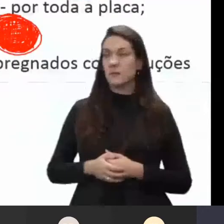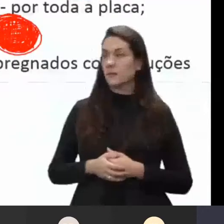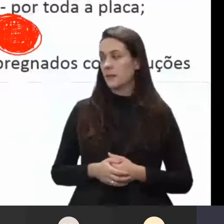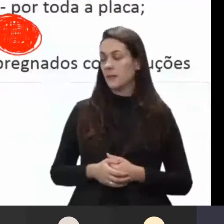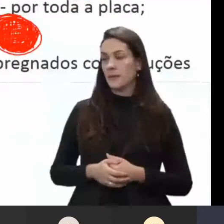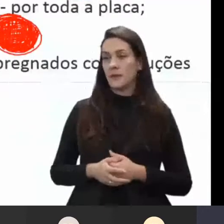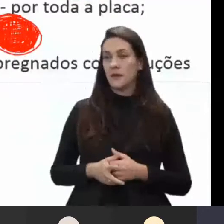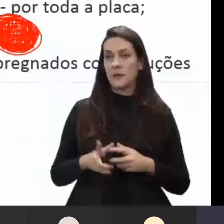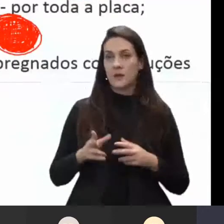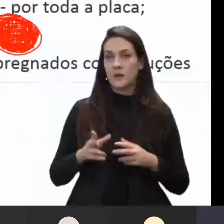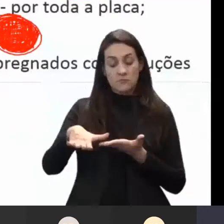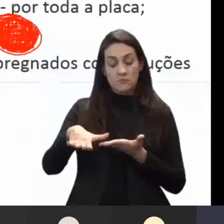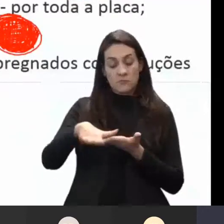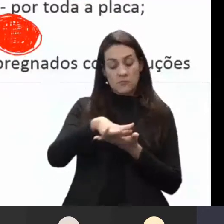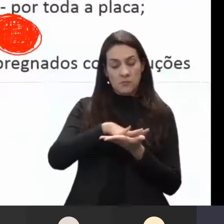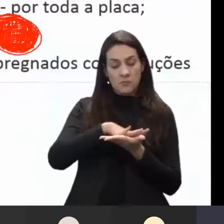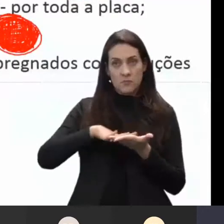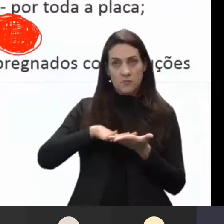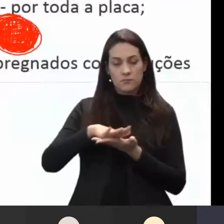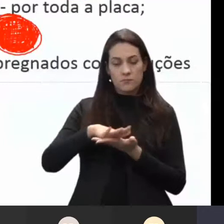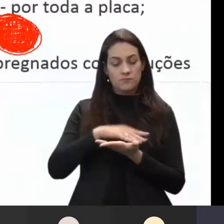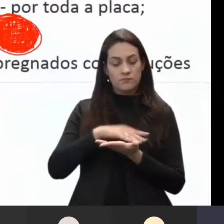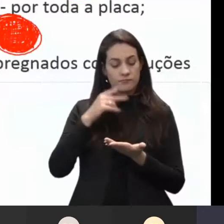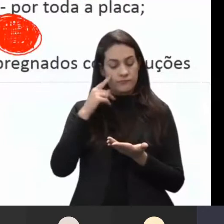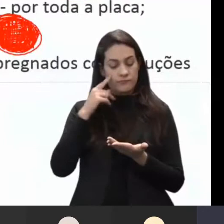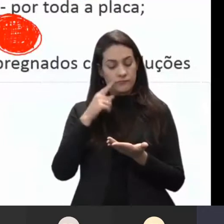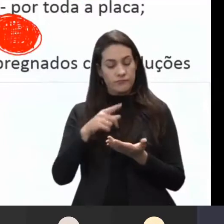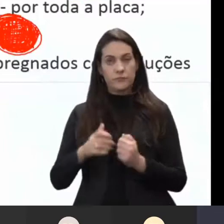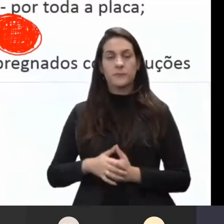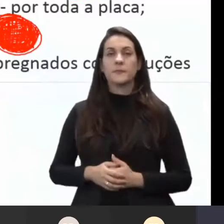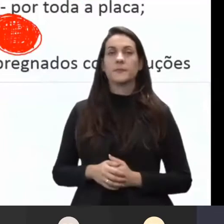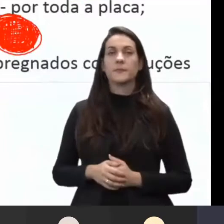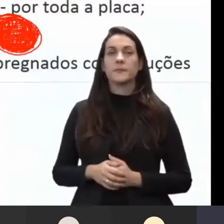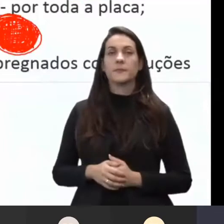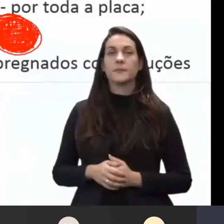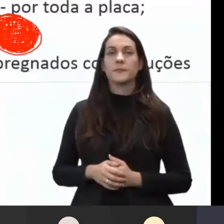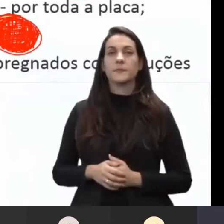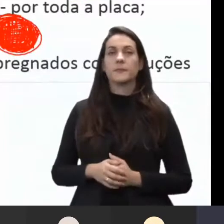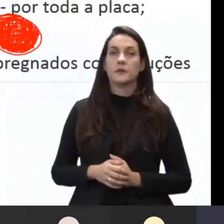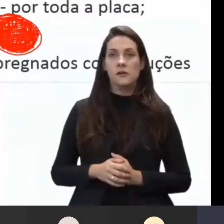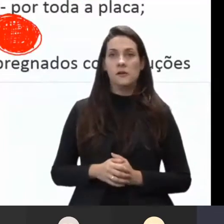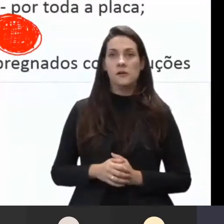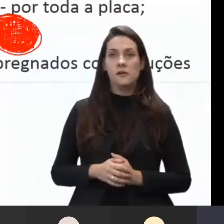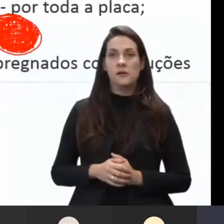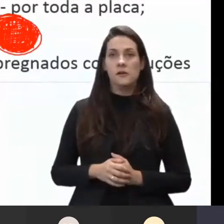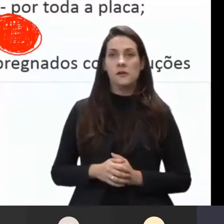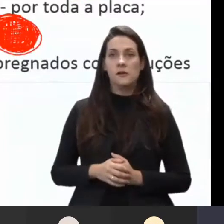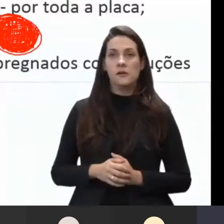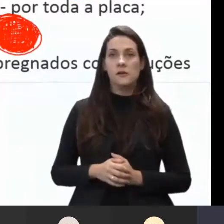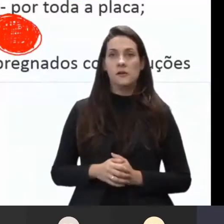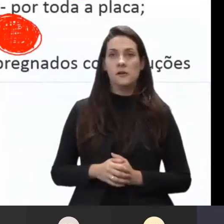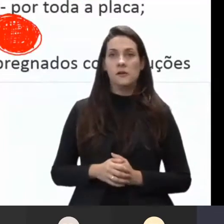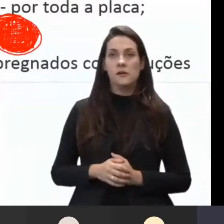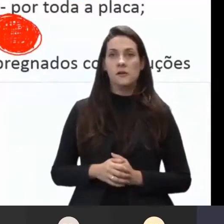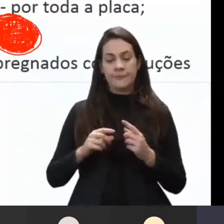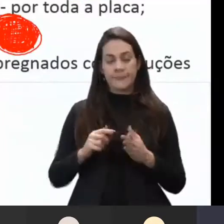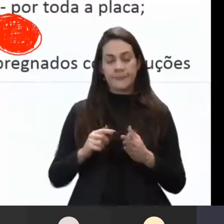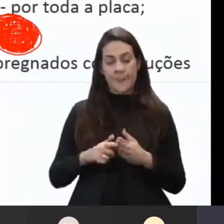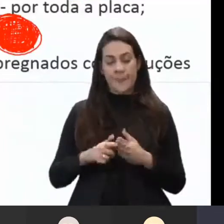que ele forra toda a placa. E aí vai adicionar os discos de papel filtro